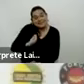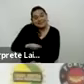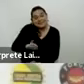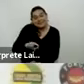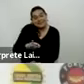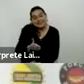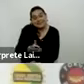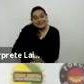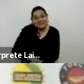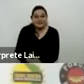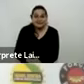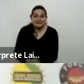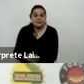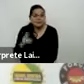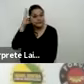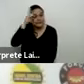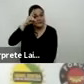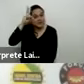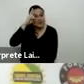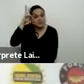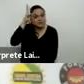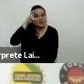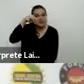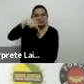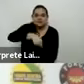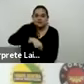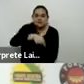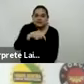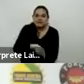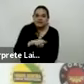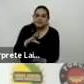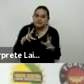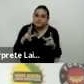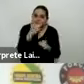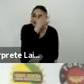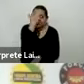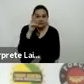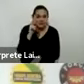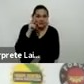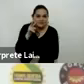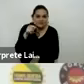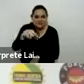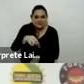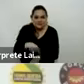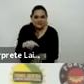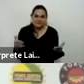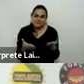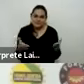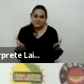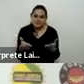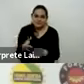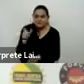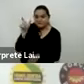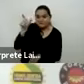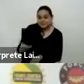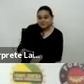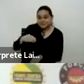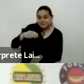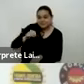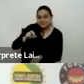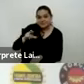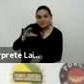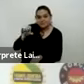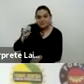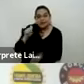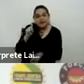Sobrevivendo, né? Lembrando aqui a nossa audiência que o Marcos, ele faz parte do